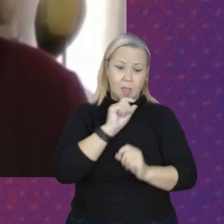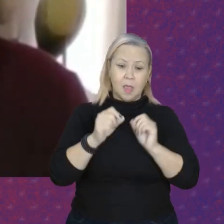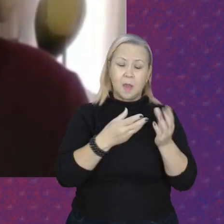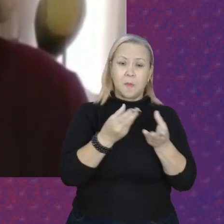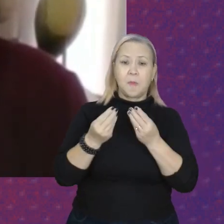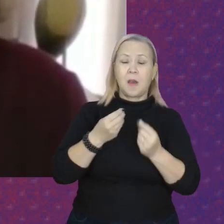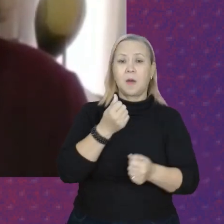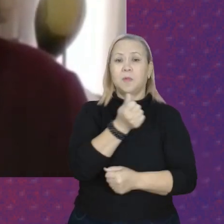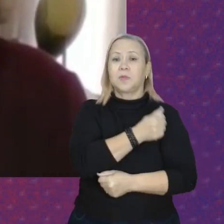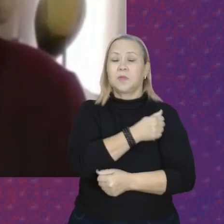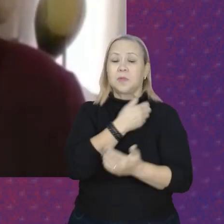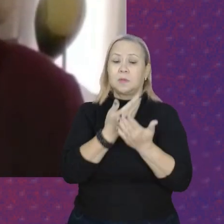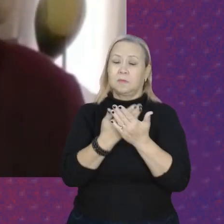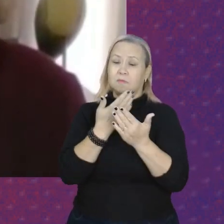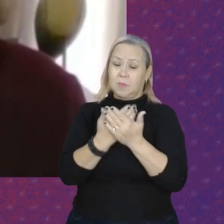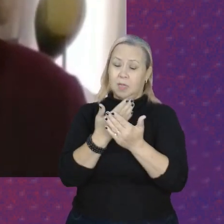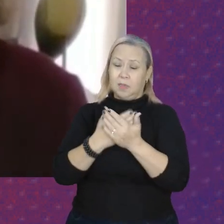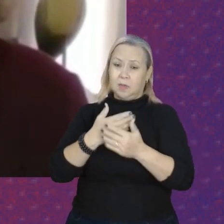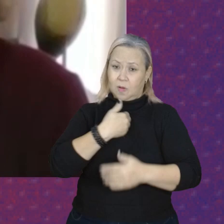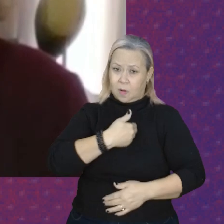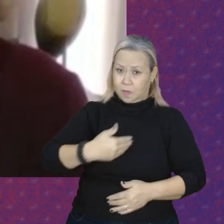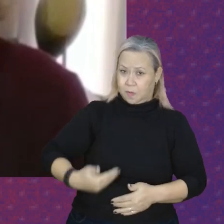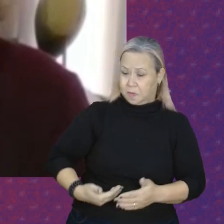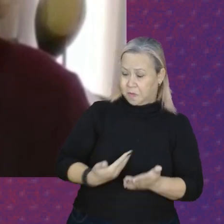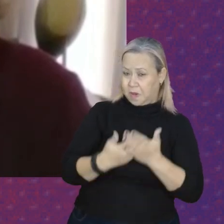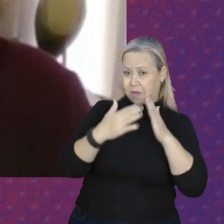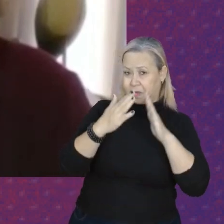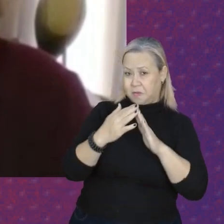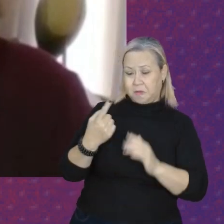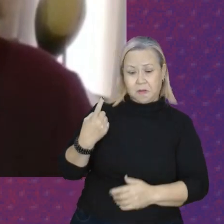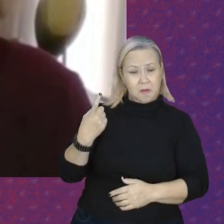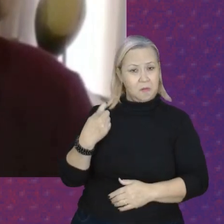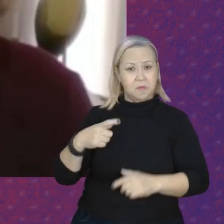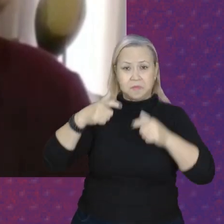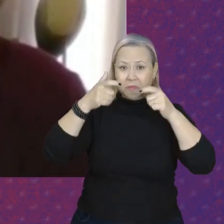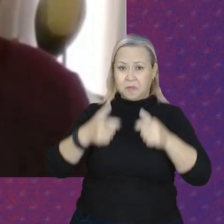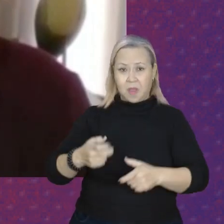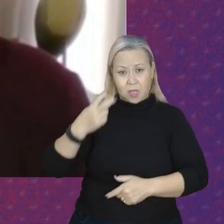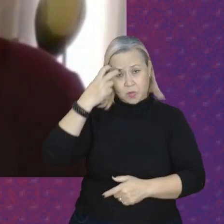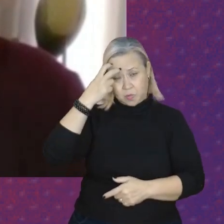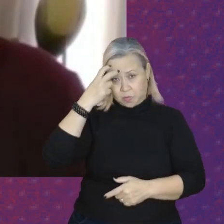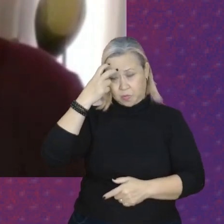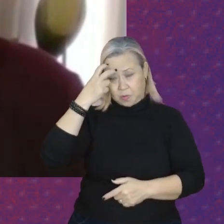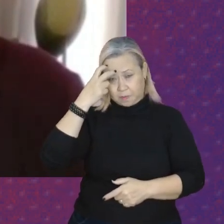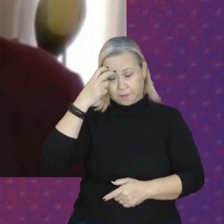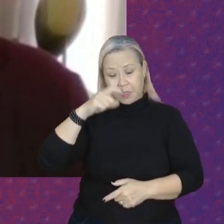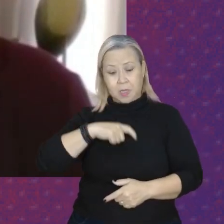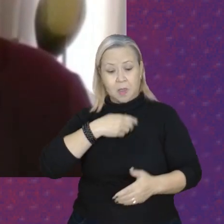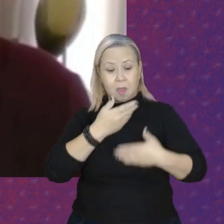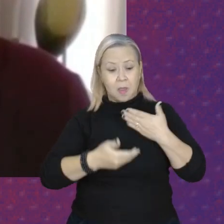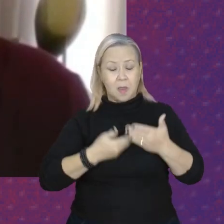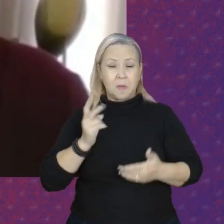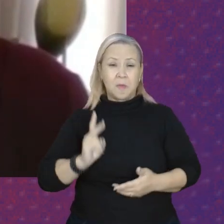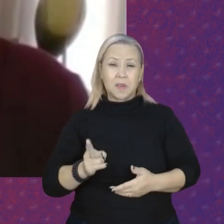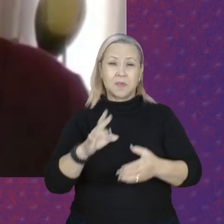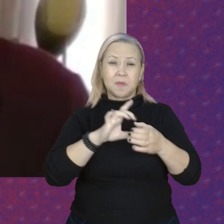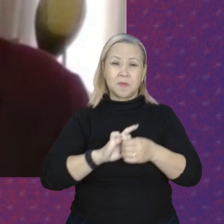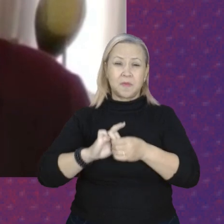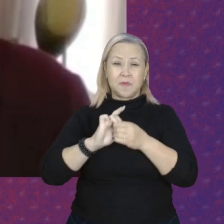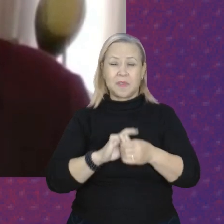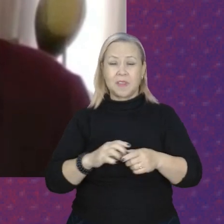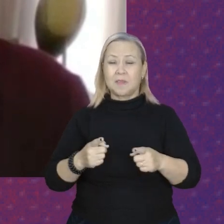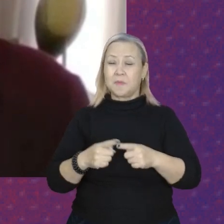muitos estudantes da escola pública, a escola é o único equipamento cultural. mantivemos o vínculo, mas o adoecimento mental